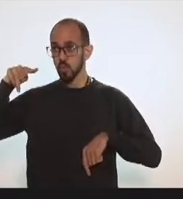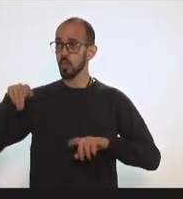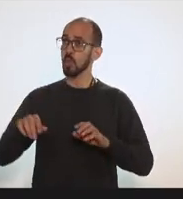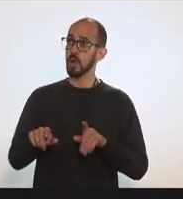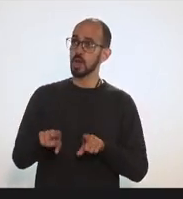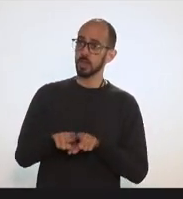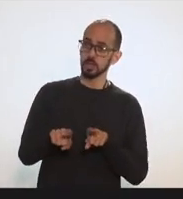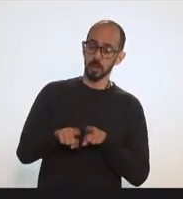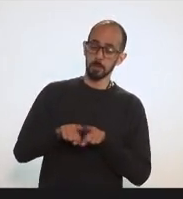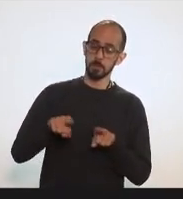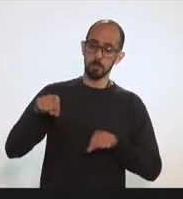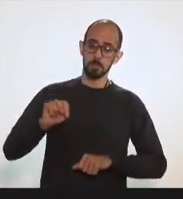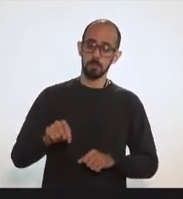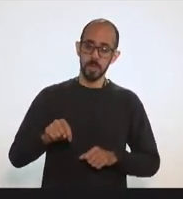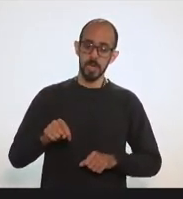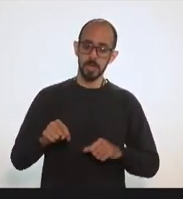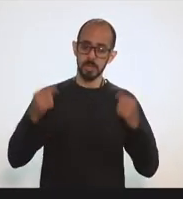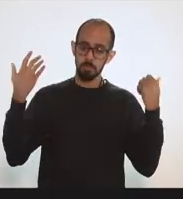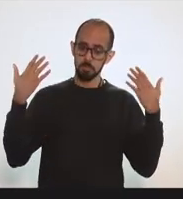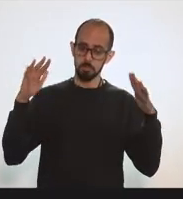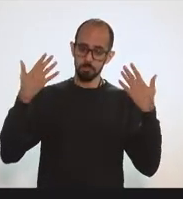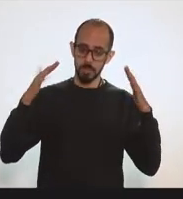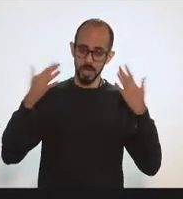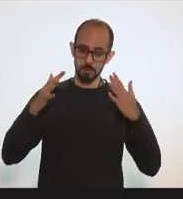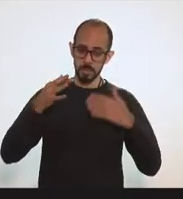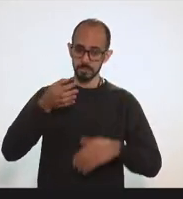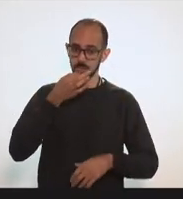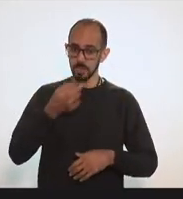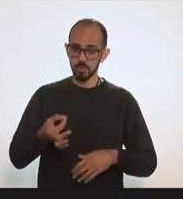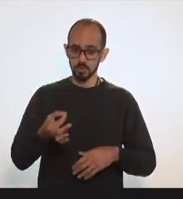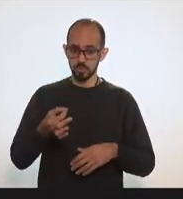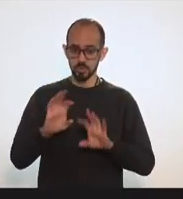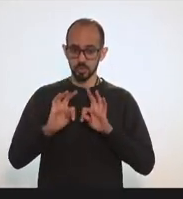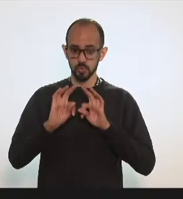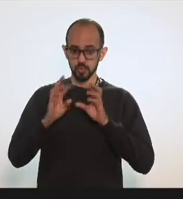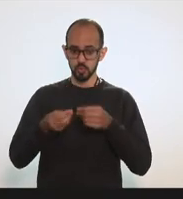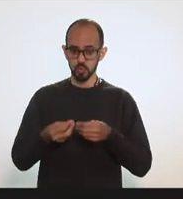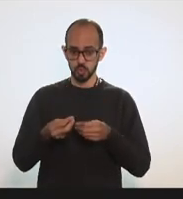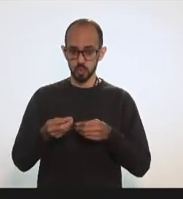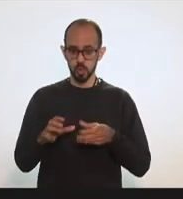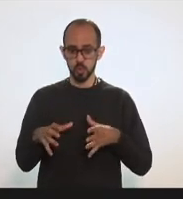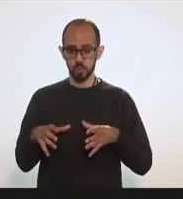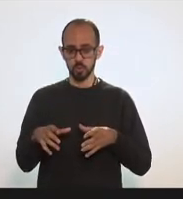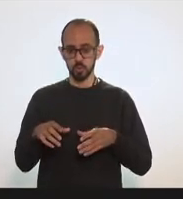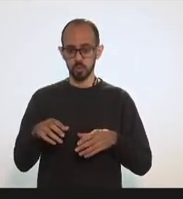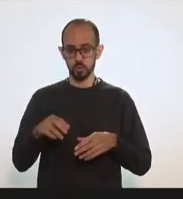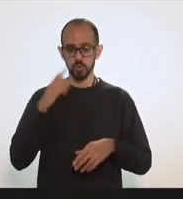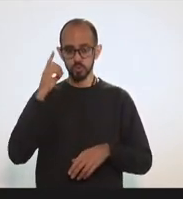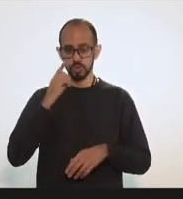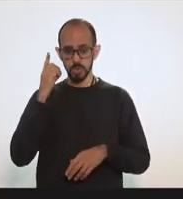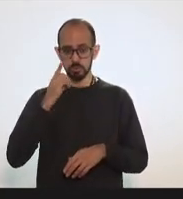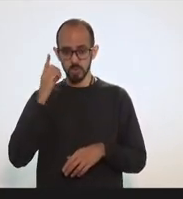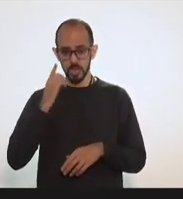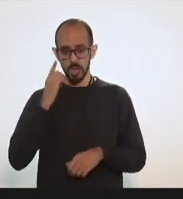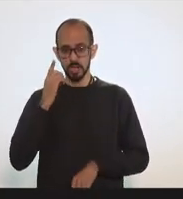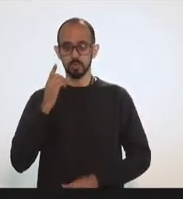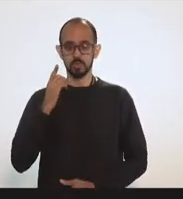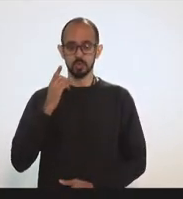aí também o empenho e dedicação de toda essa, todos os parlamentares